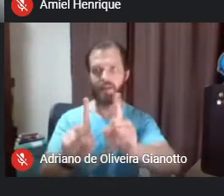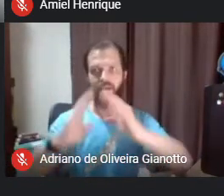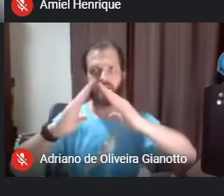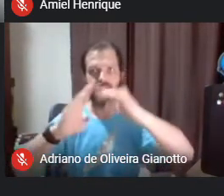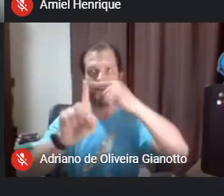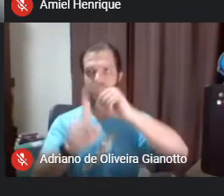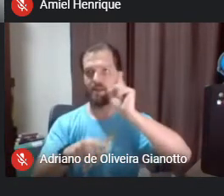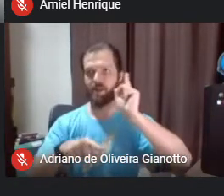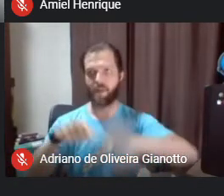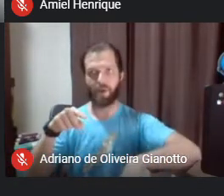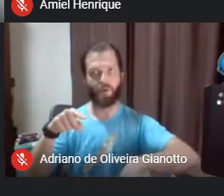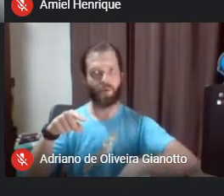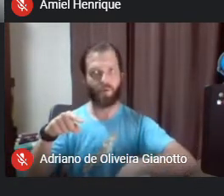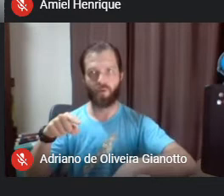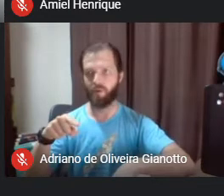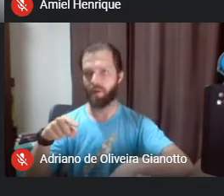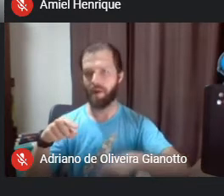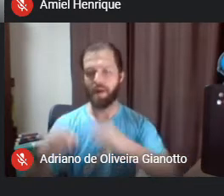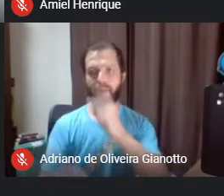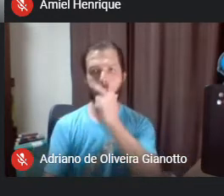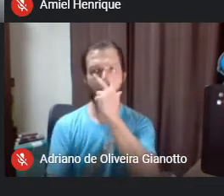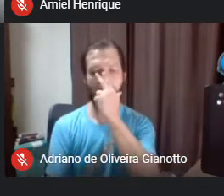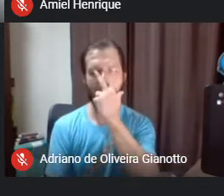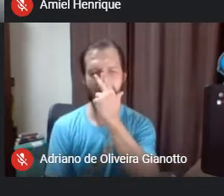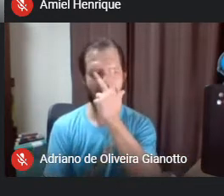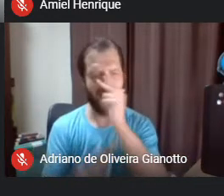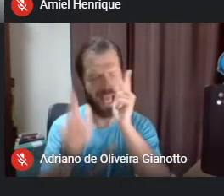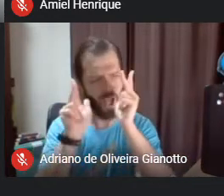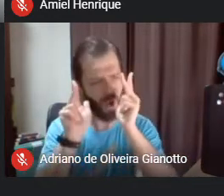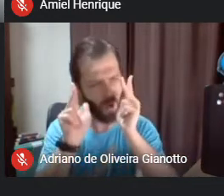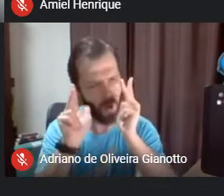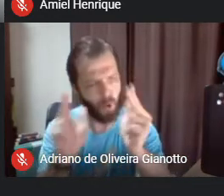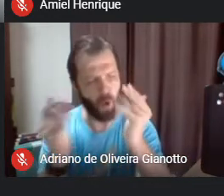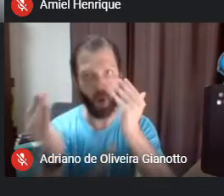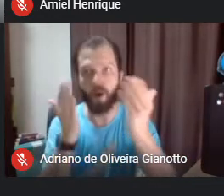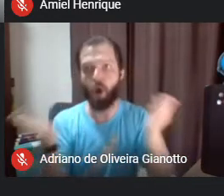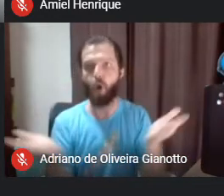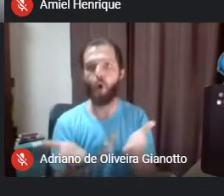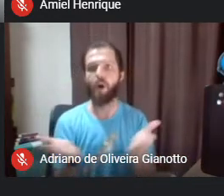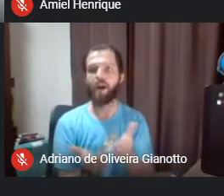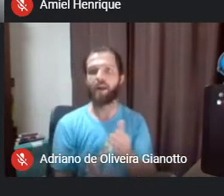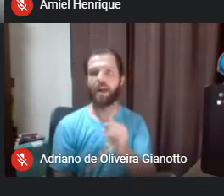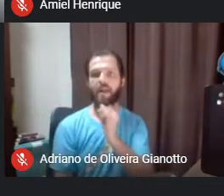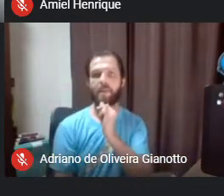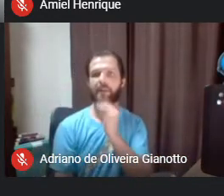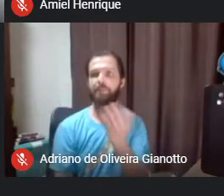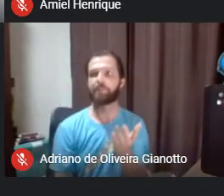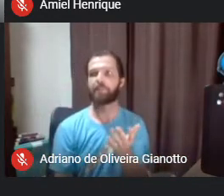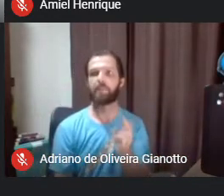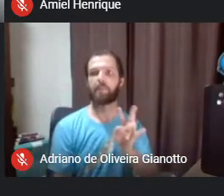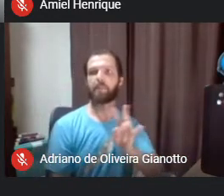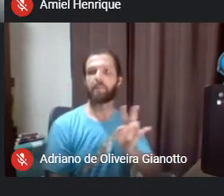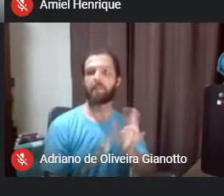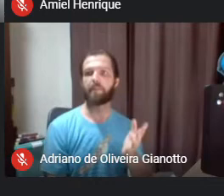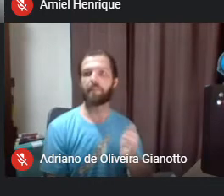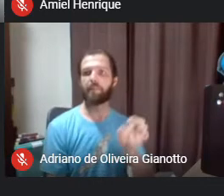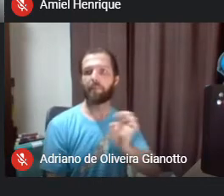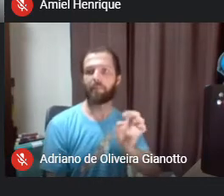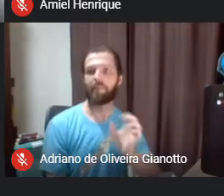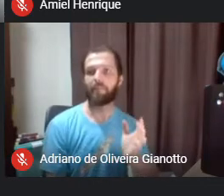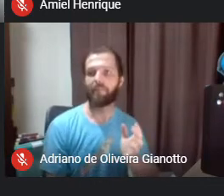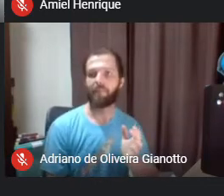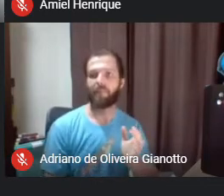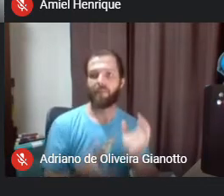um surdo e um ouvinte não poderiam casar, não tinham direito ao casamento, né? É muito parecido